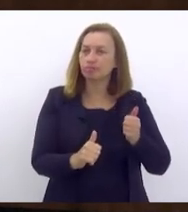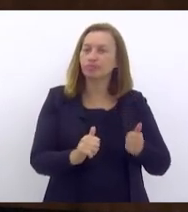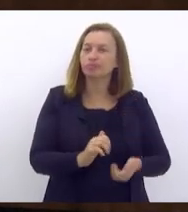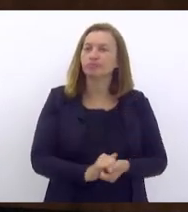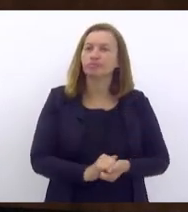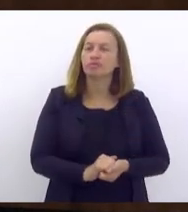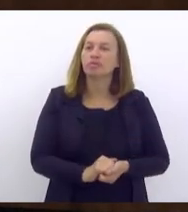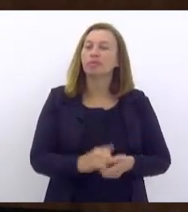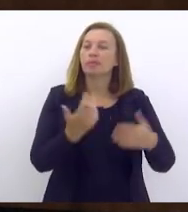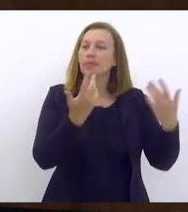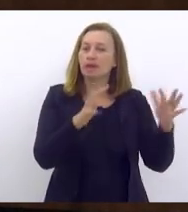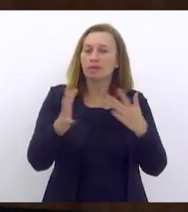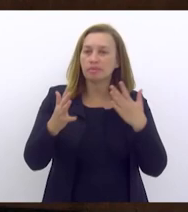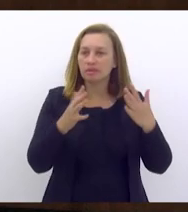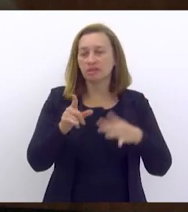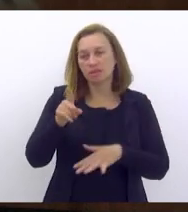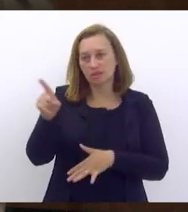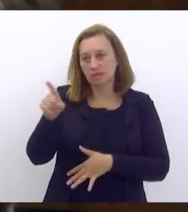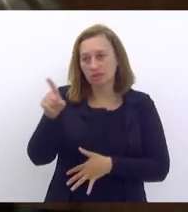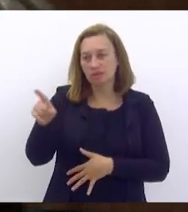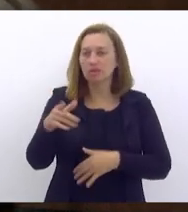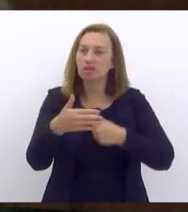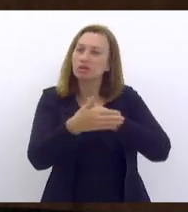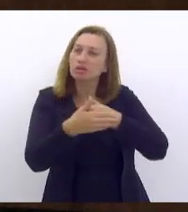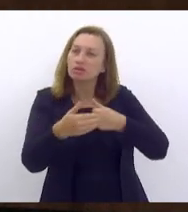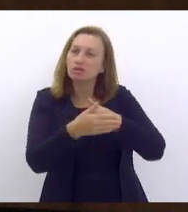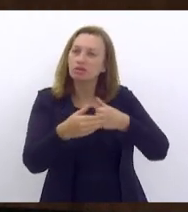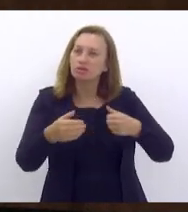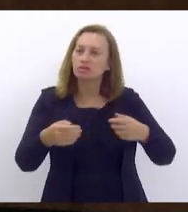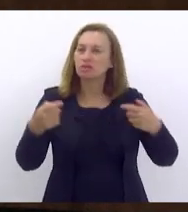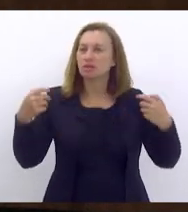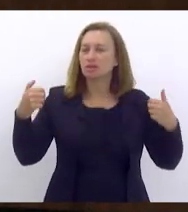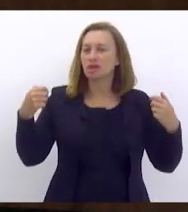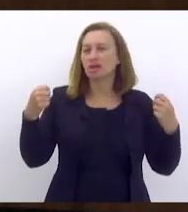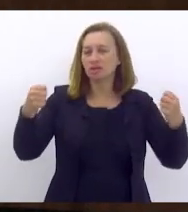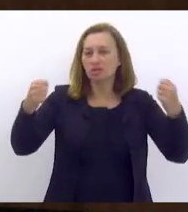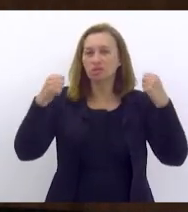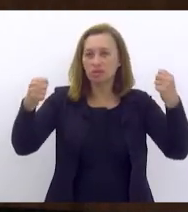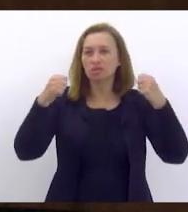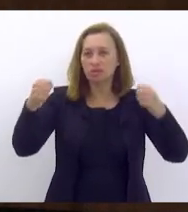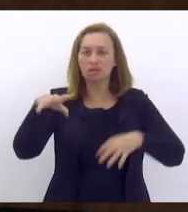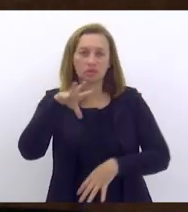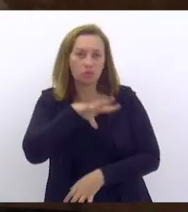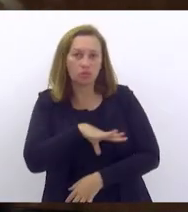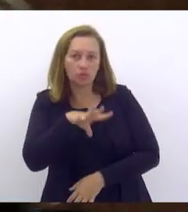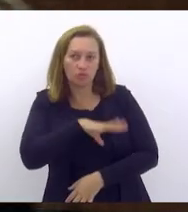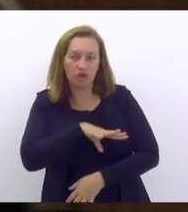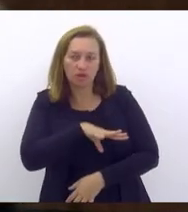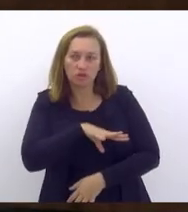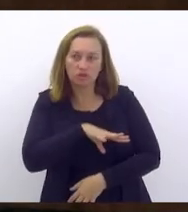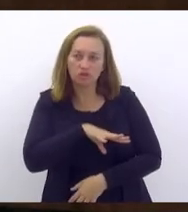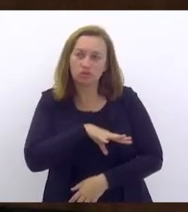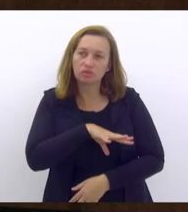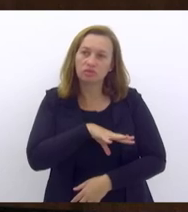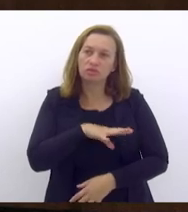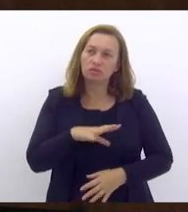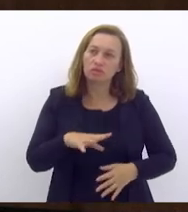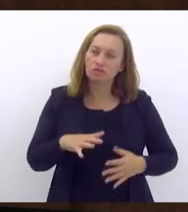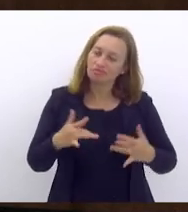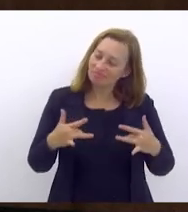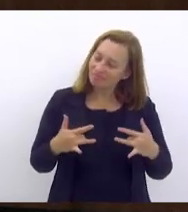quero saudar aqui, de um modo muito carinhoso, a torcida organizada do Vasco, que fez um gesto